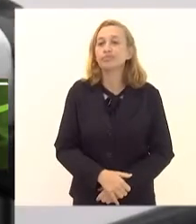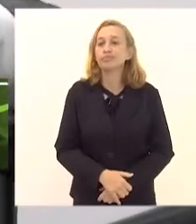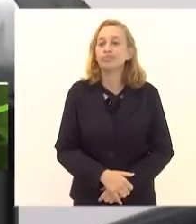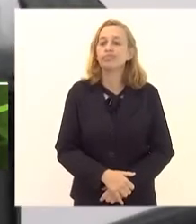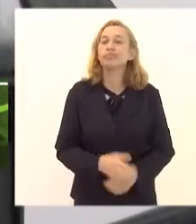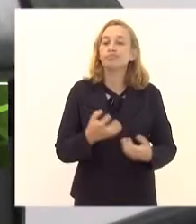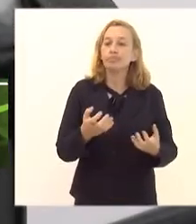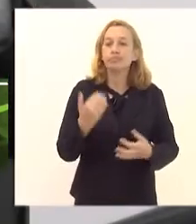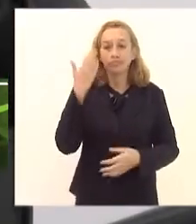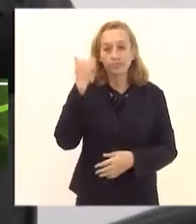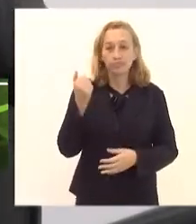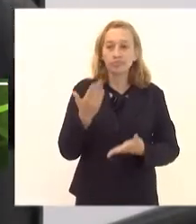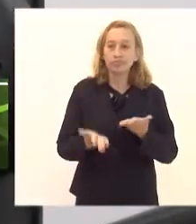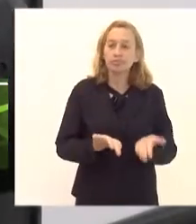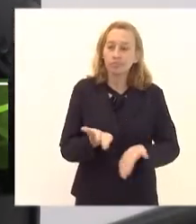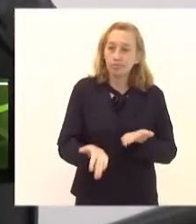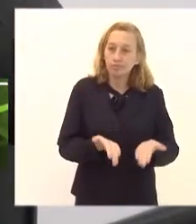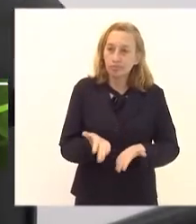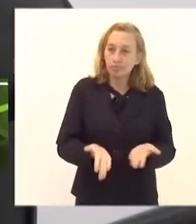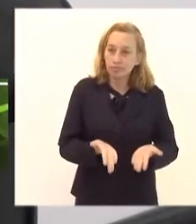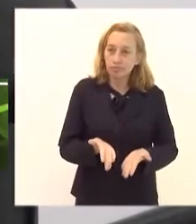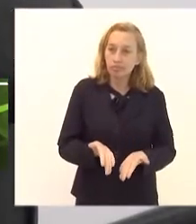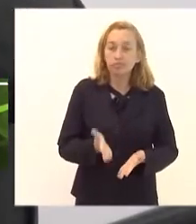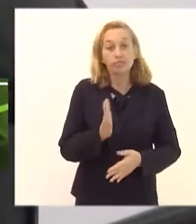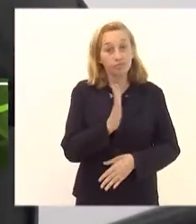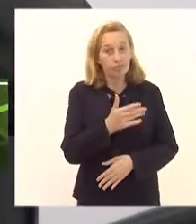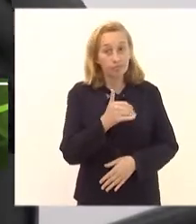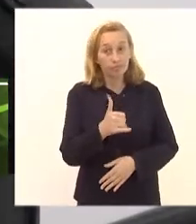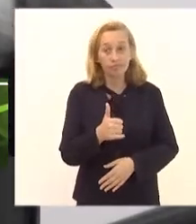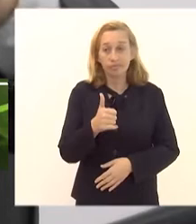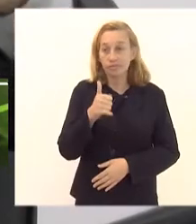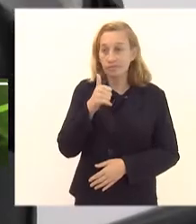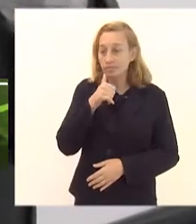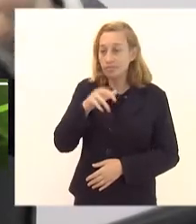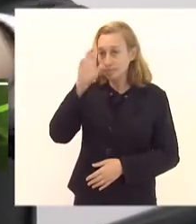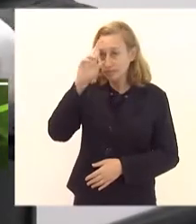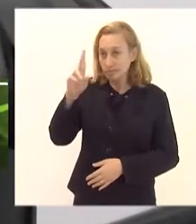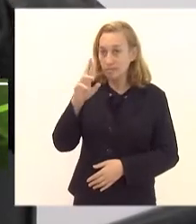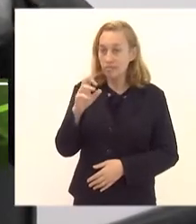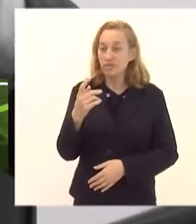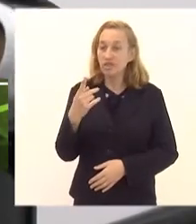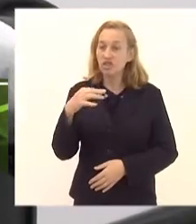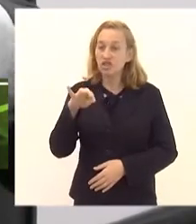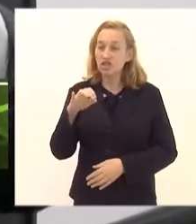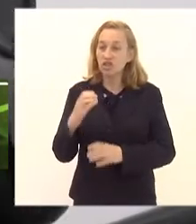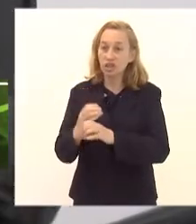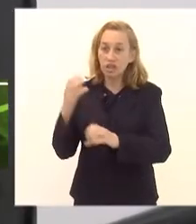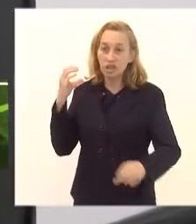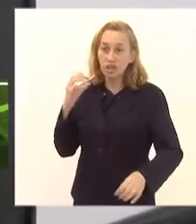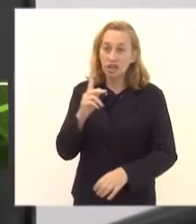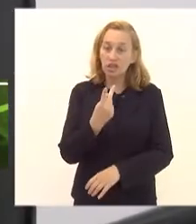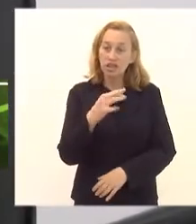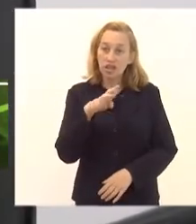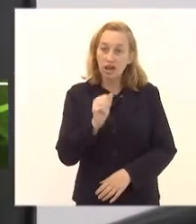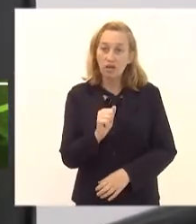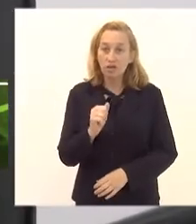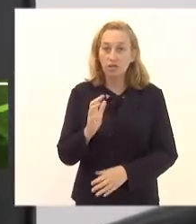queria saber se esses cuidados, já que a senhora é engenheira hidráulica, né, se esses cuidados foram tomados, etc.,